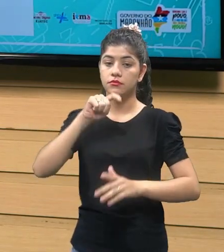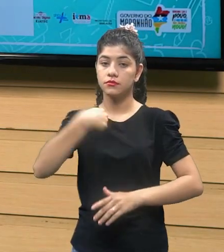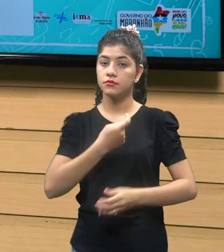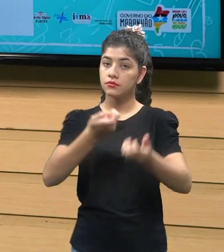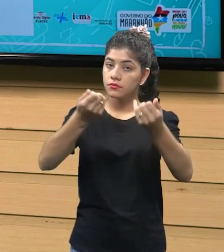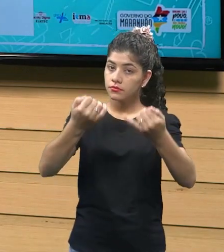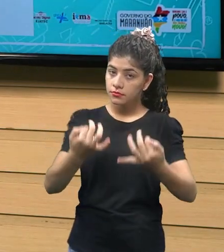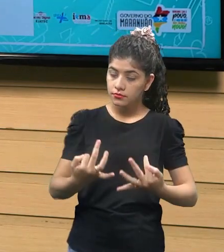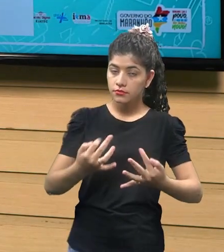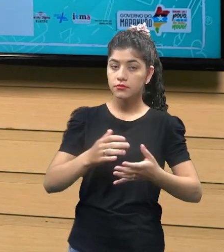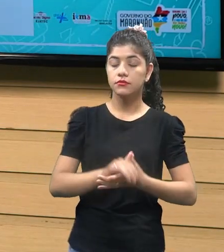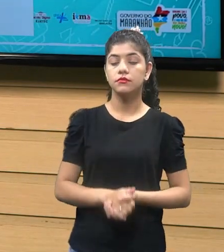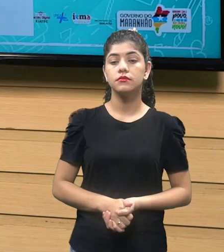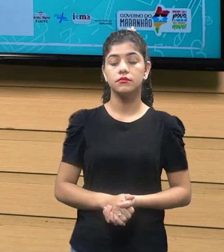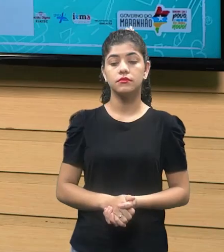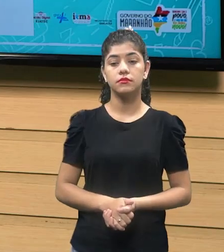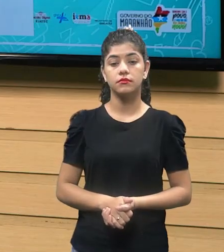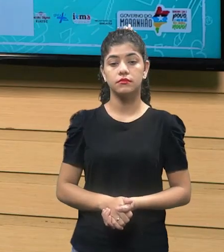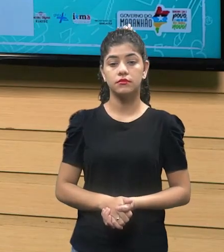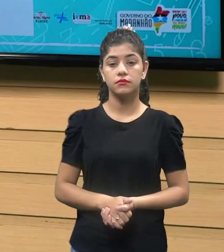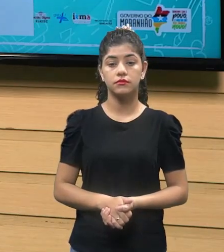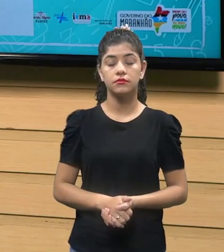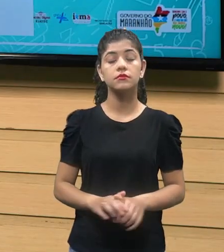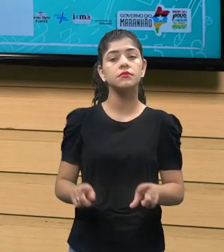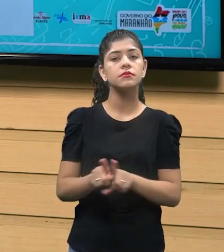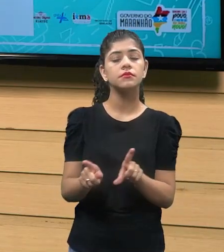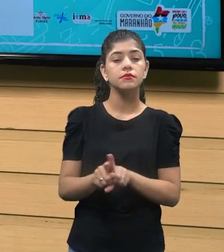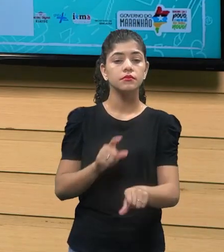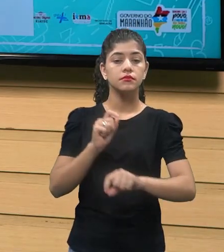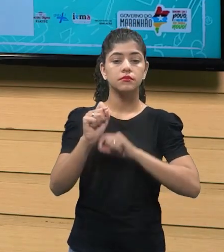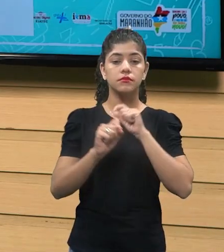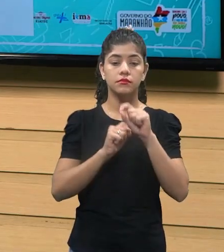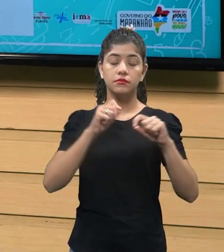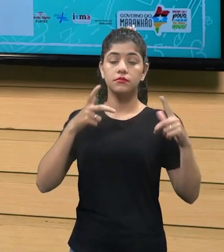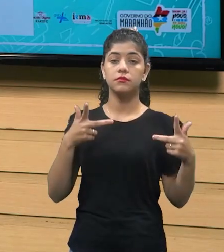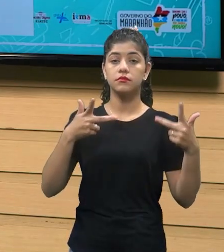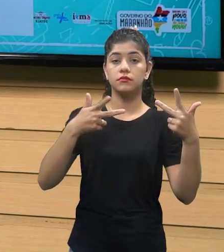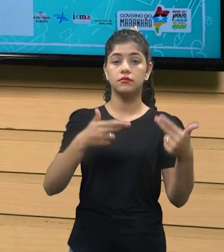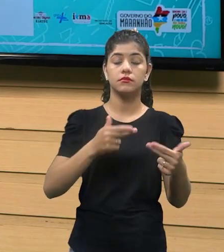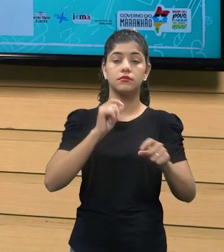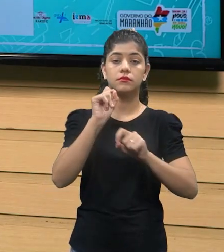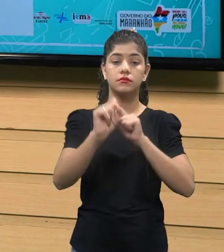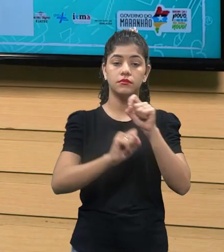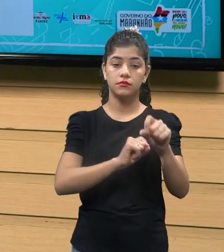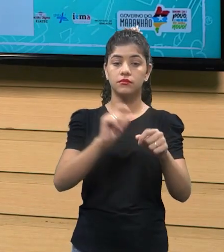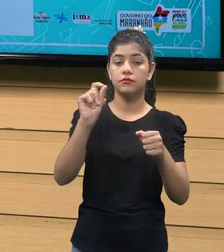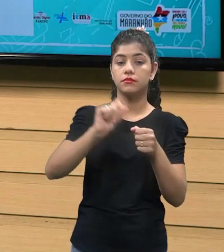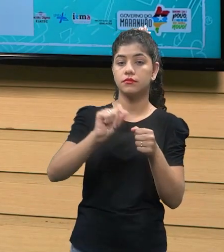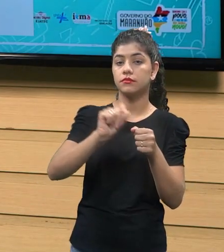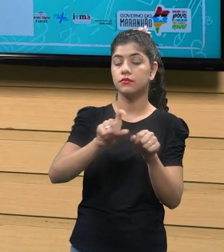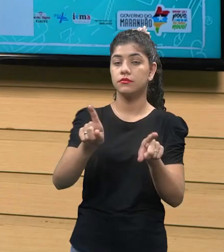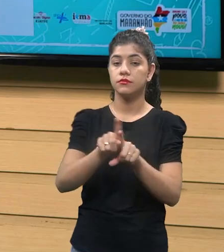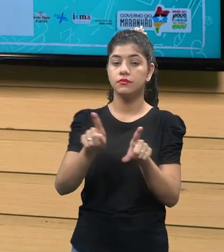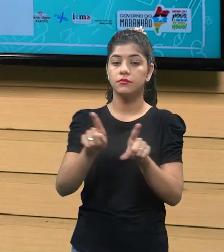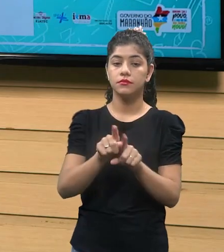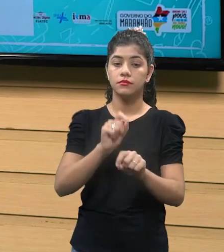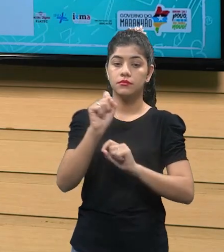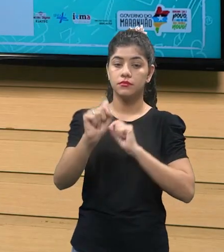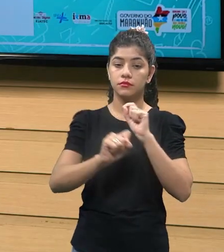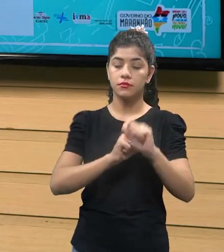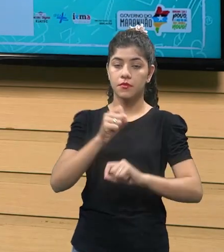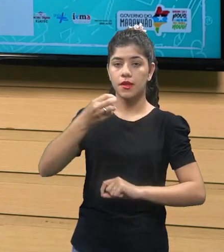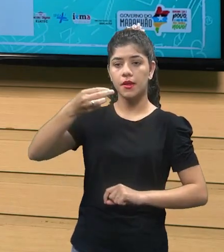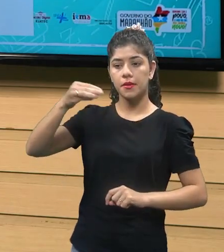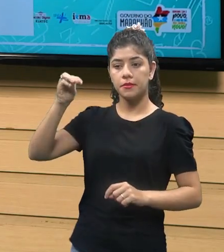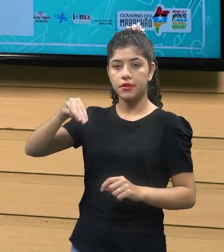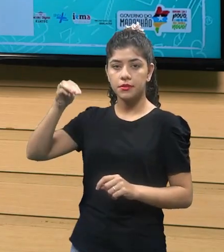algoritmo. Tá? É o mesmo algoritmo para realizações de operações